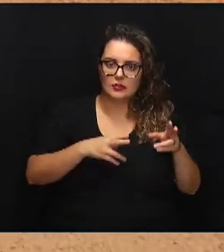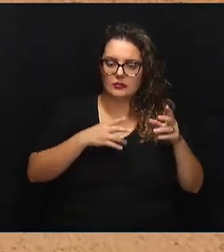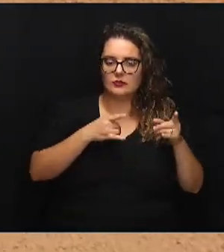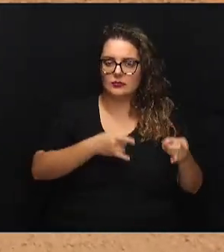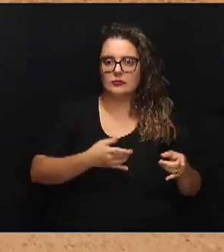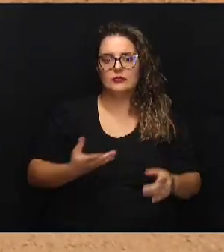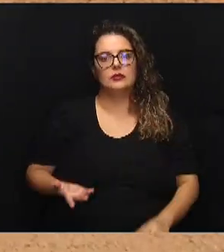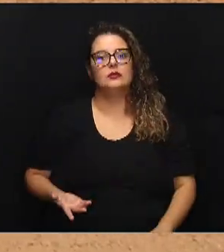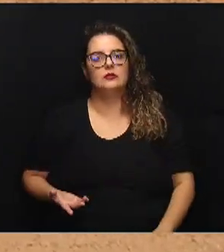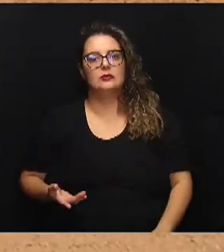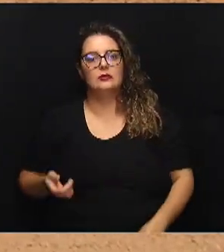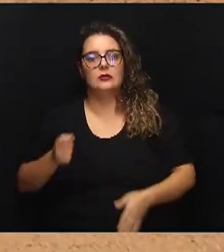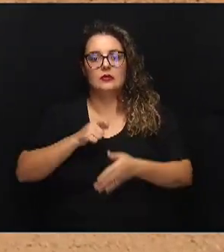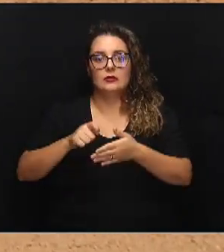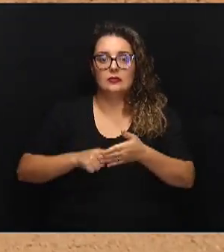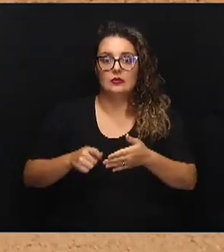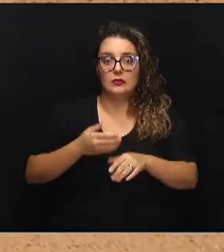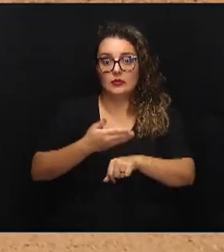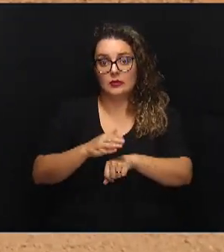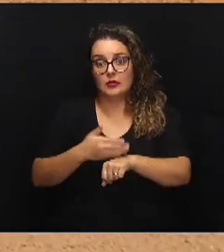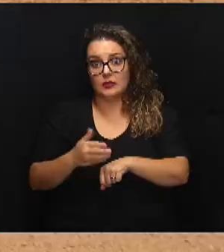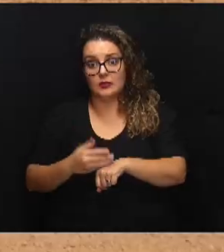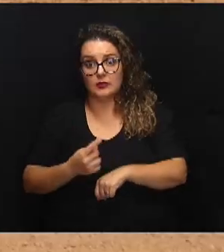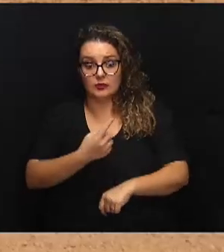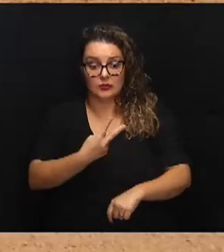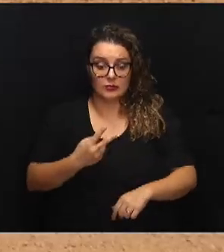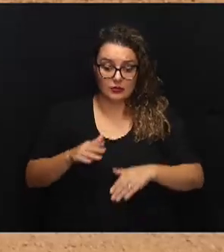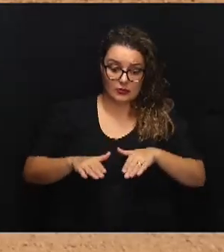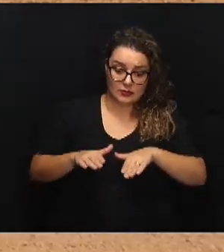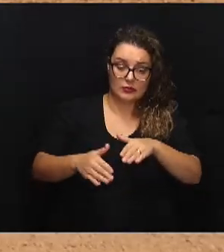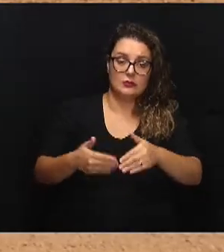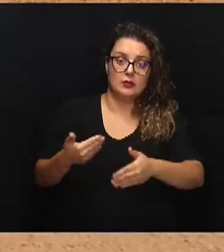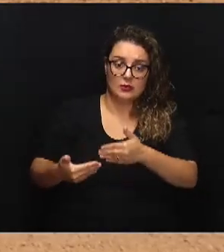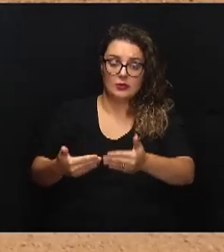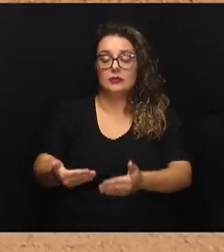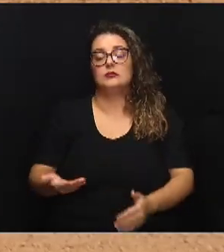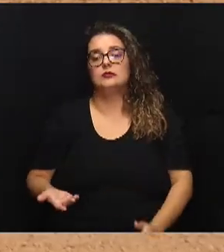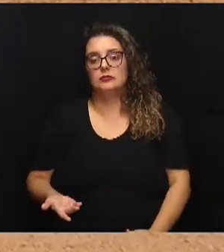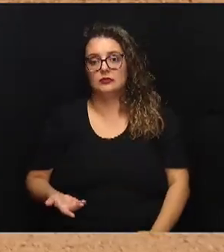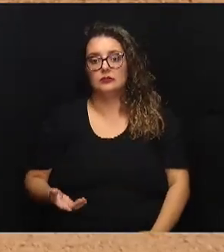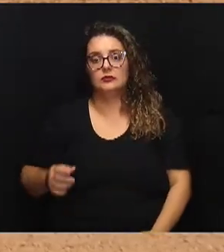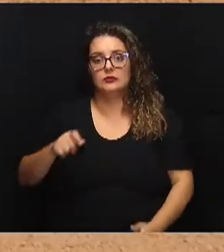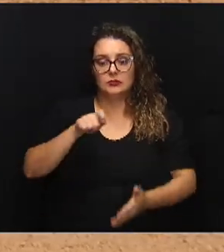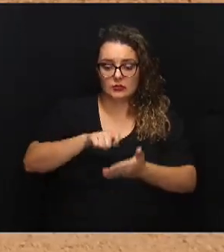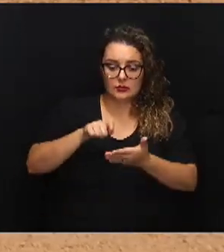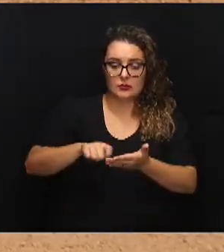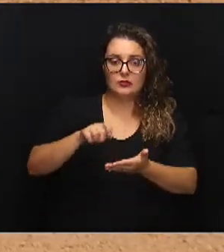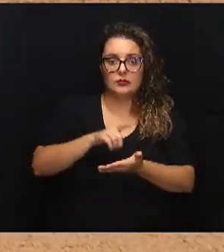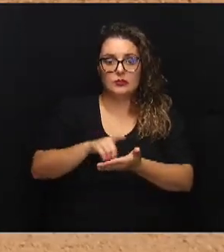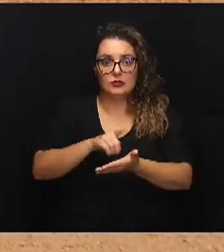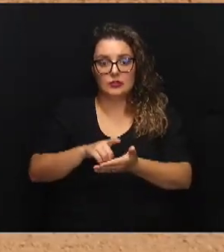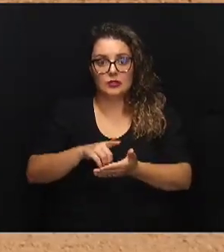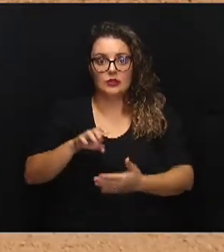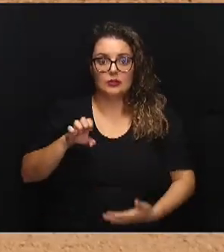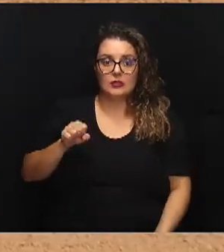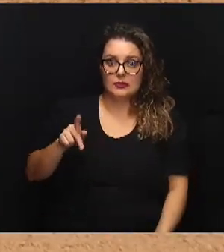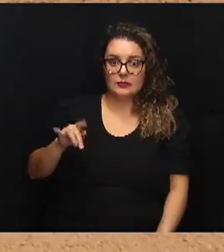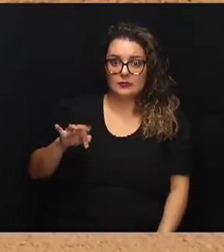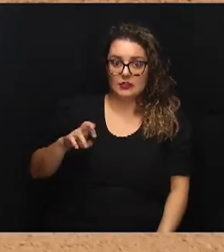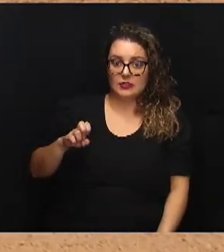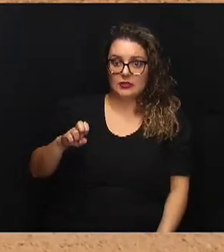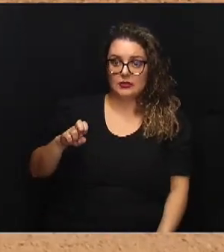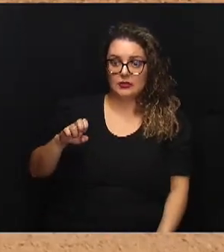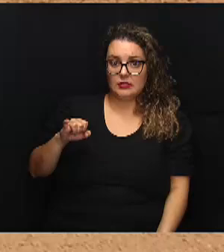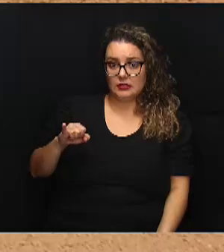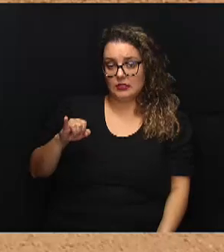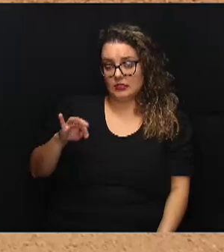dos exercícios escritos dos 12 passos, seja do diário espiritual, né, que eles fazem aqui todos